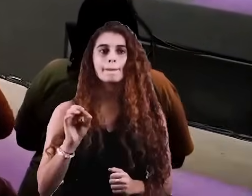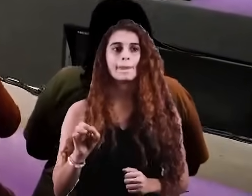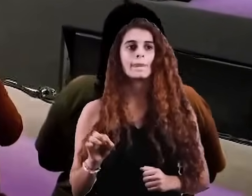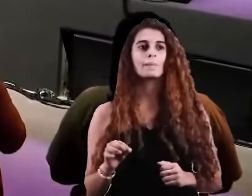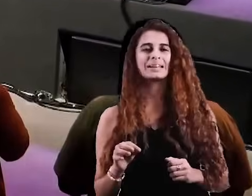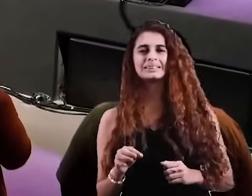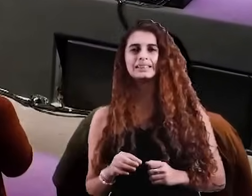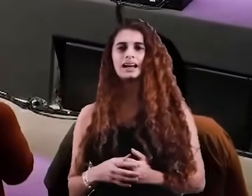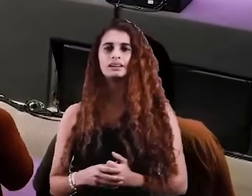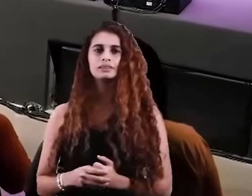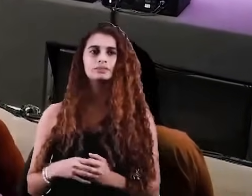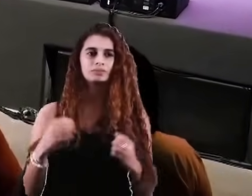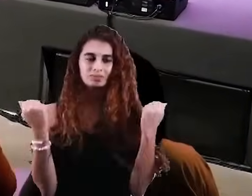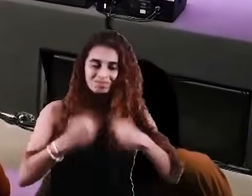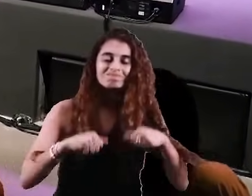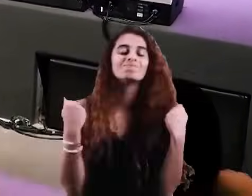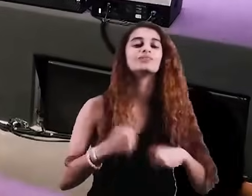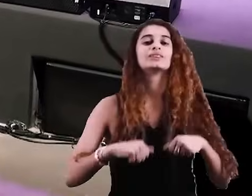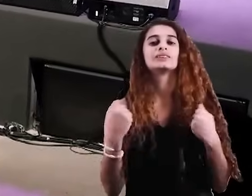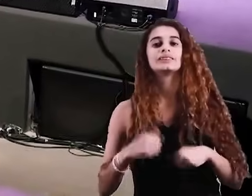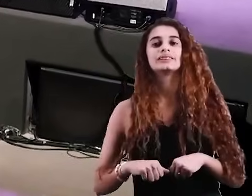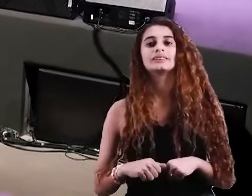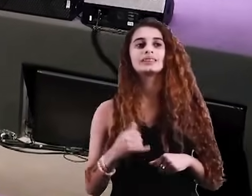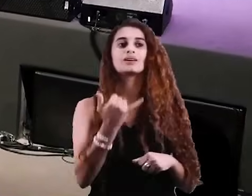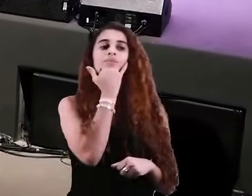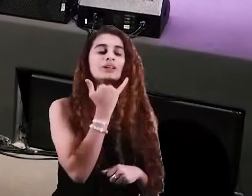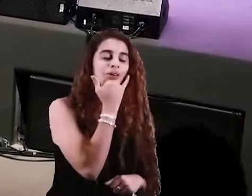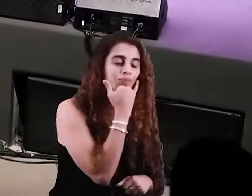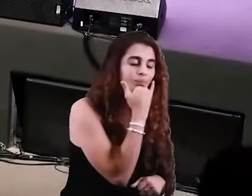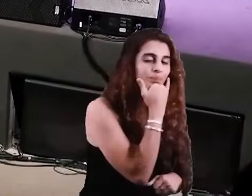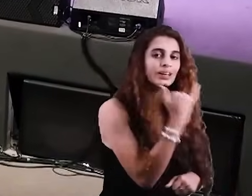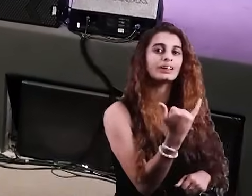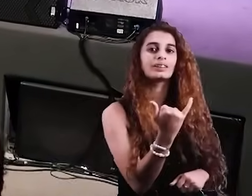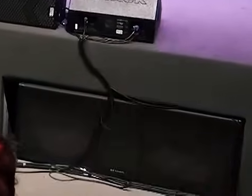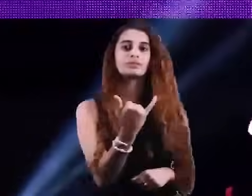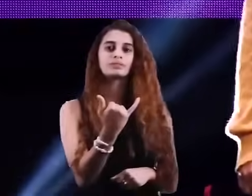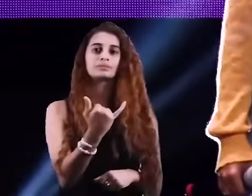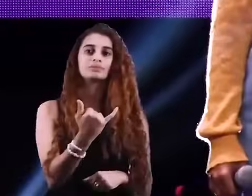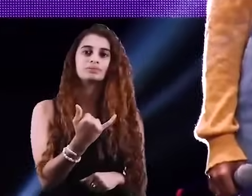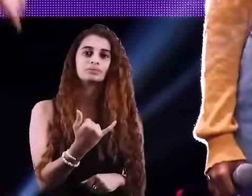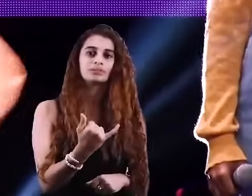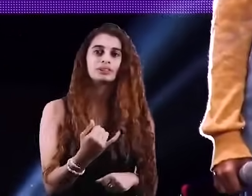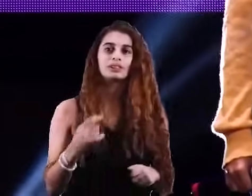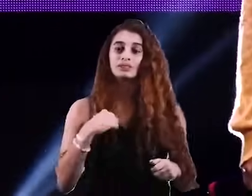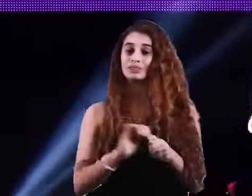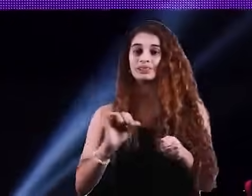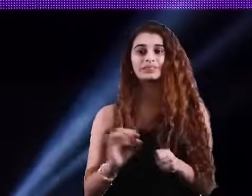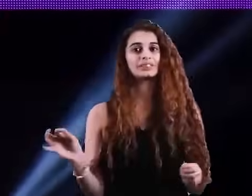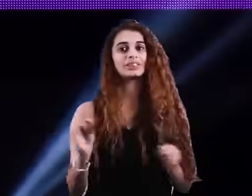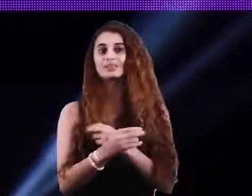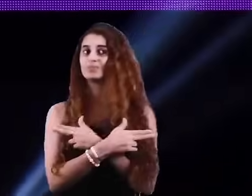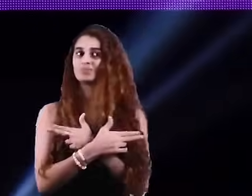no estágio de Abigail e pedir perdão por um erro que você não cometeu, para ver sua história mudar de rumo.